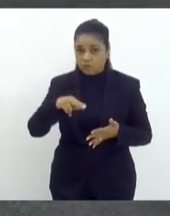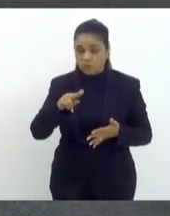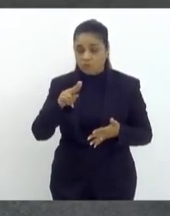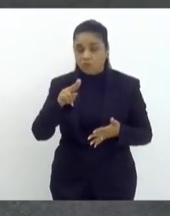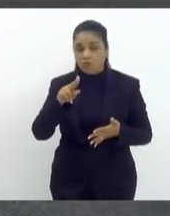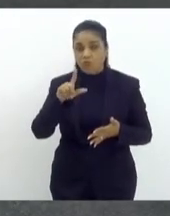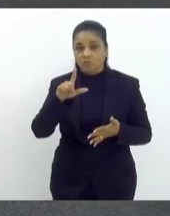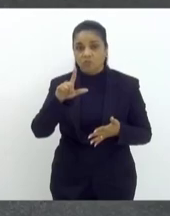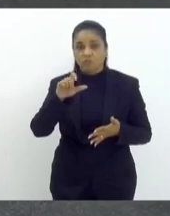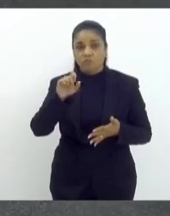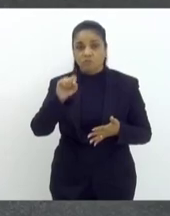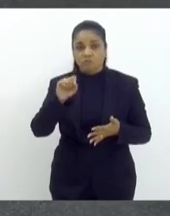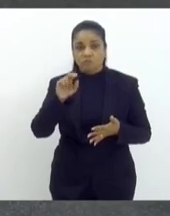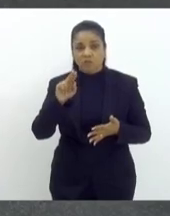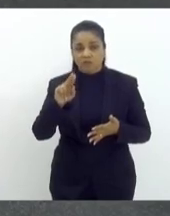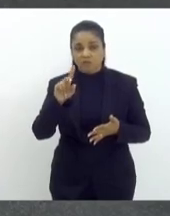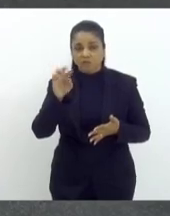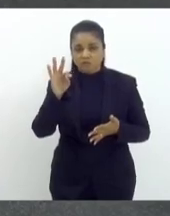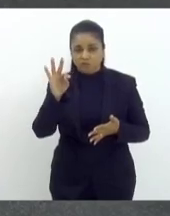presidindo nesse momento